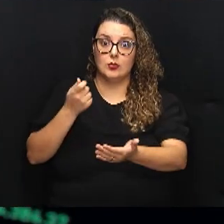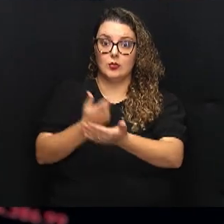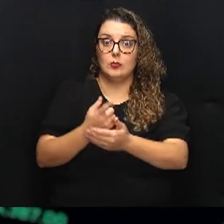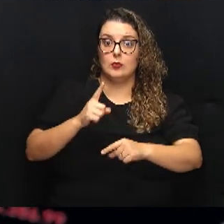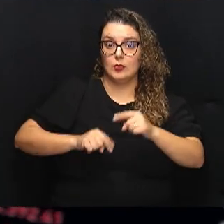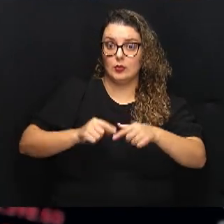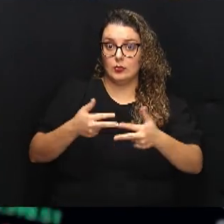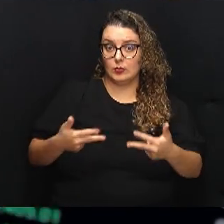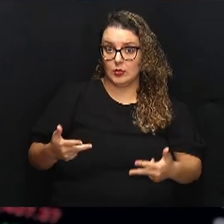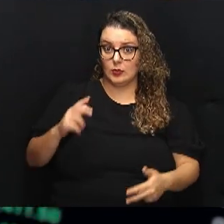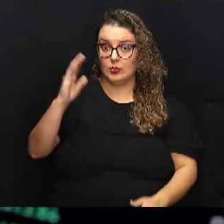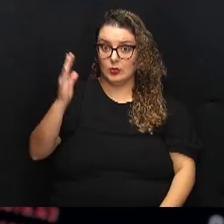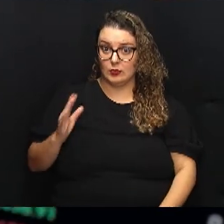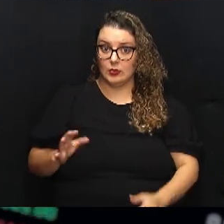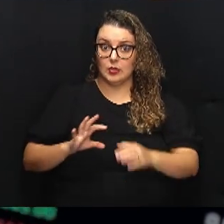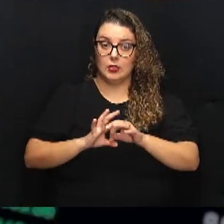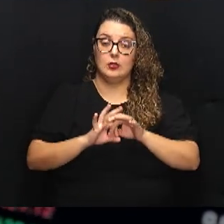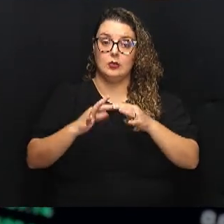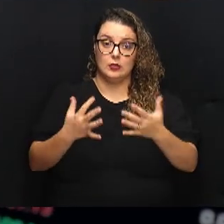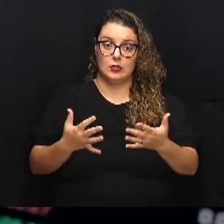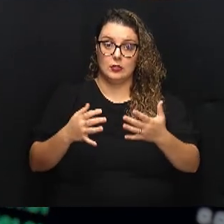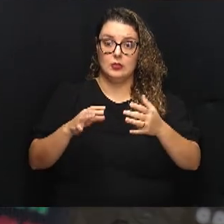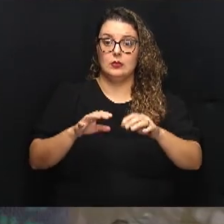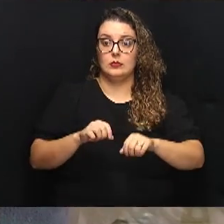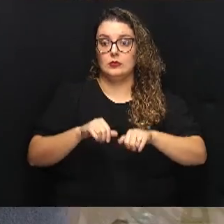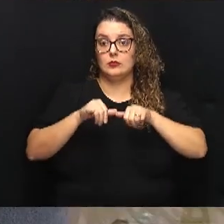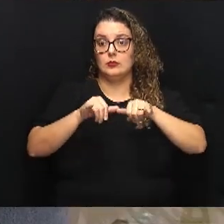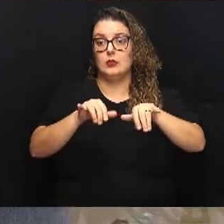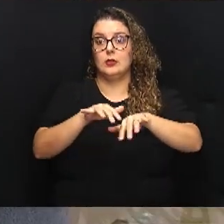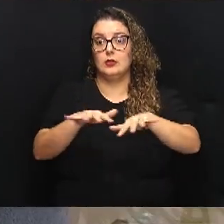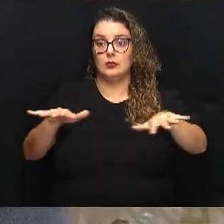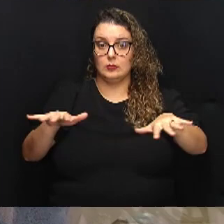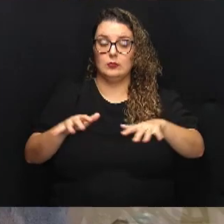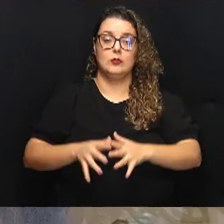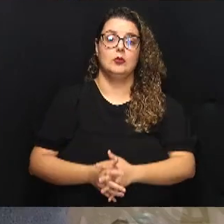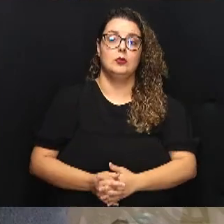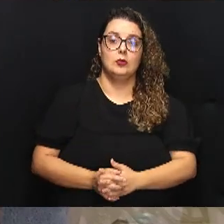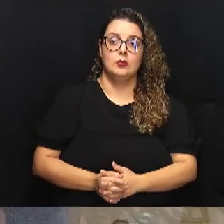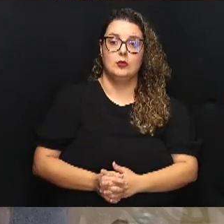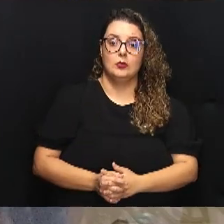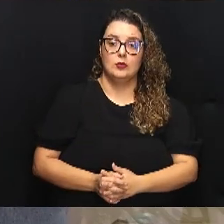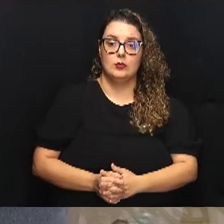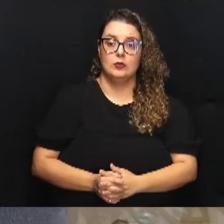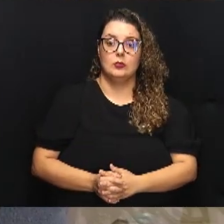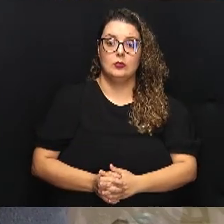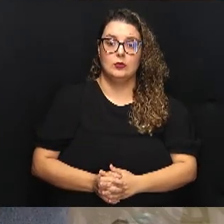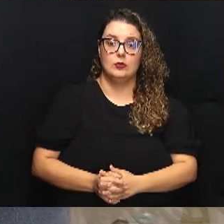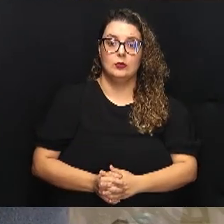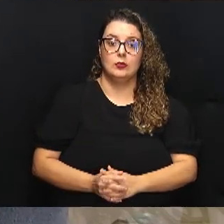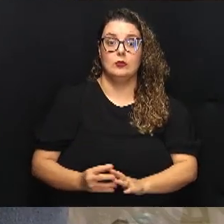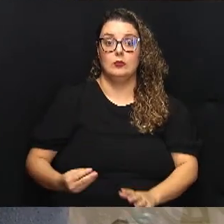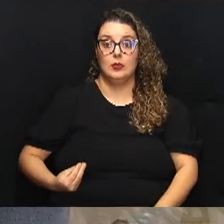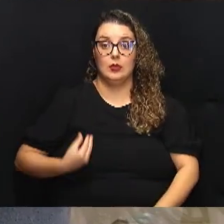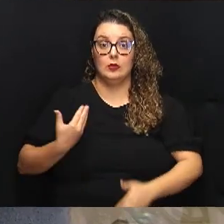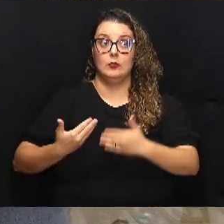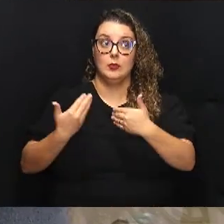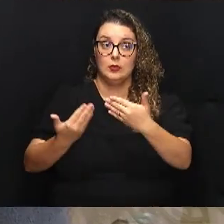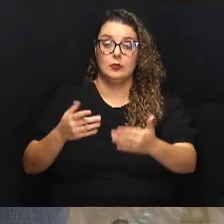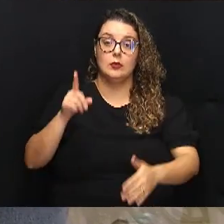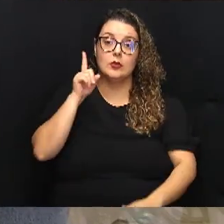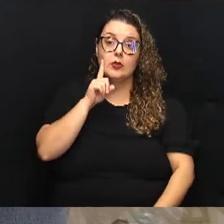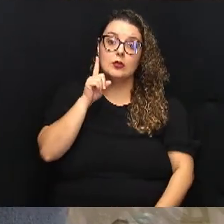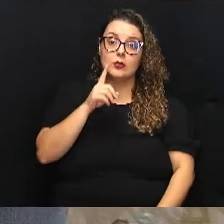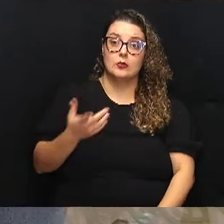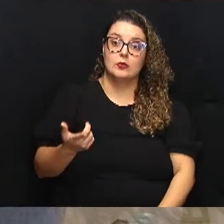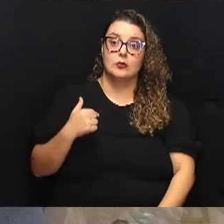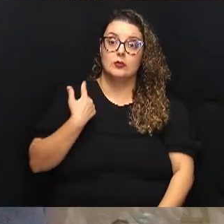e disponibilizando nas prateleiras dos supermercados, ou para a vida realmente lá do americano, nós